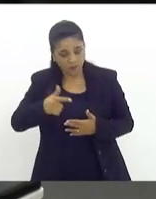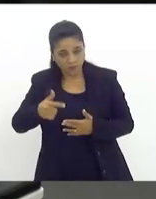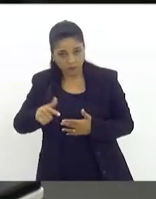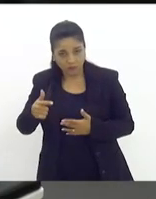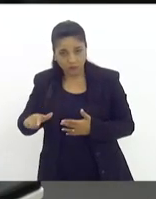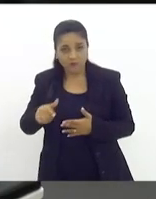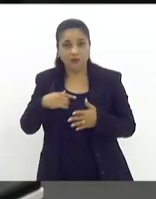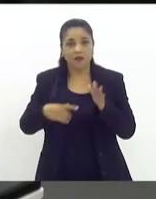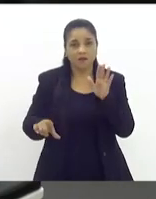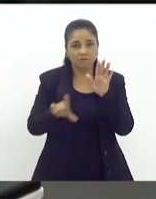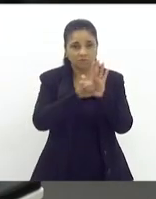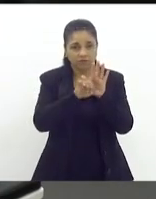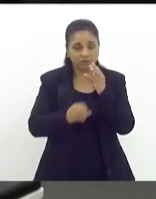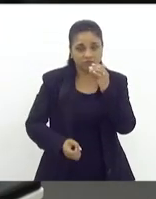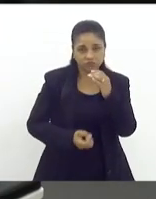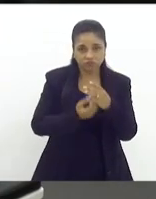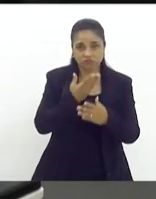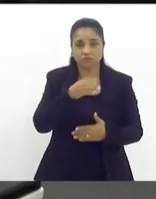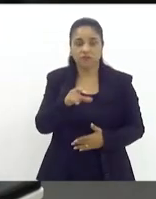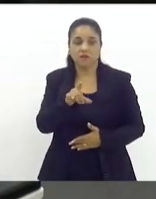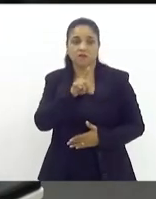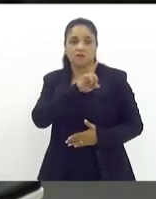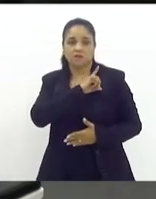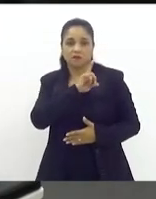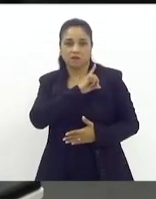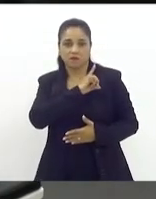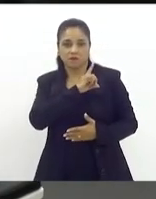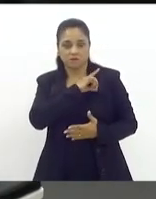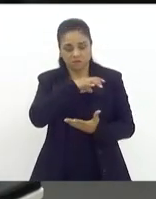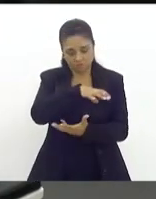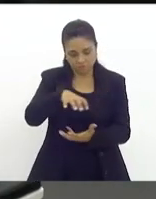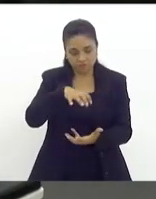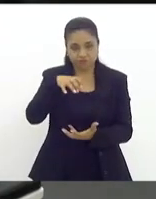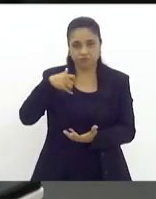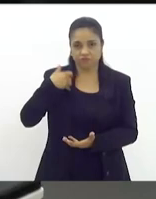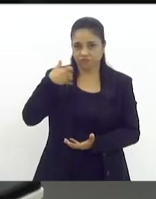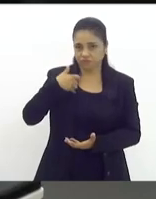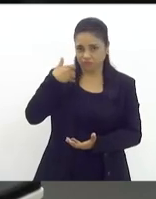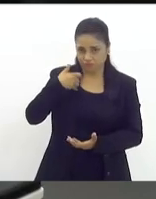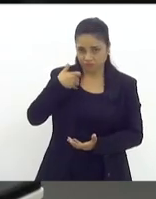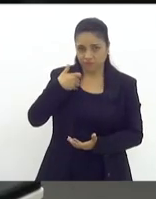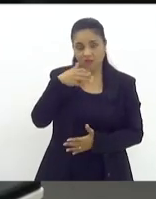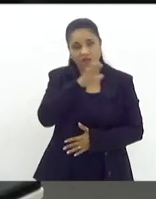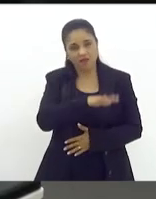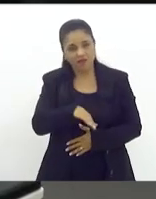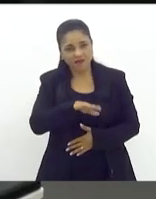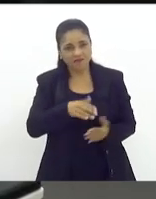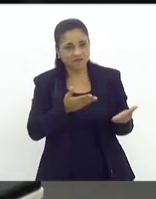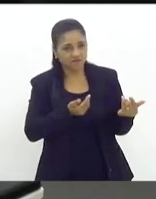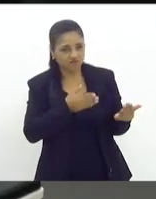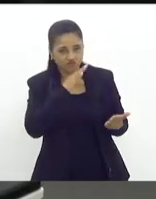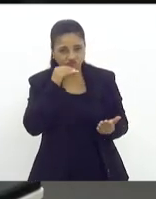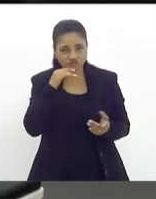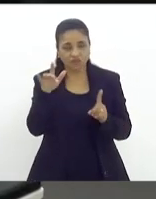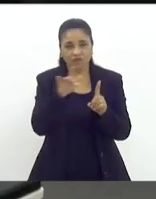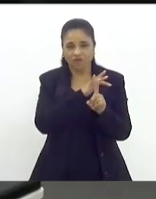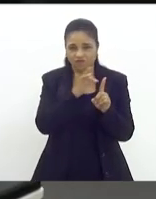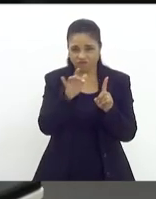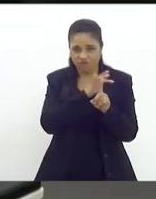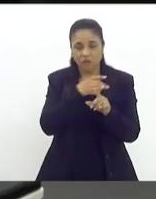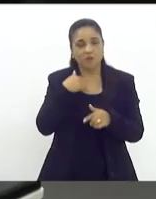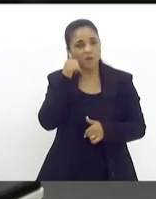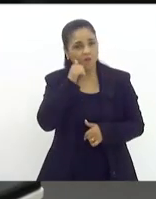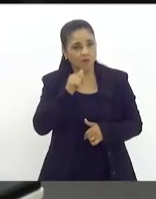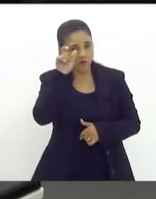cria a Delegacia Especial de Atendimento às Pessoas da Terceira Idade. Criança e adolescente vitimizados.